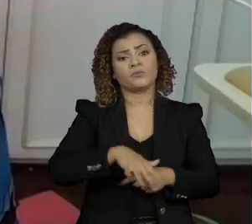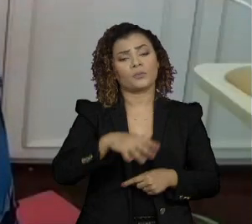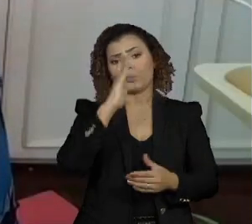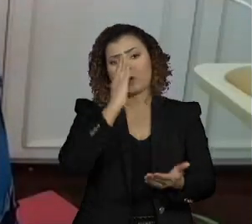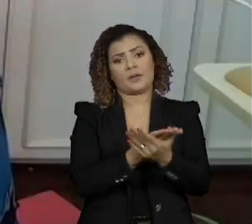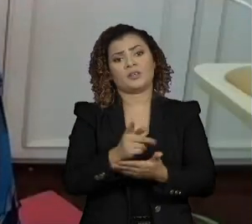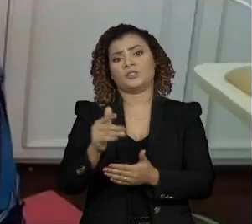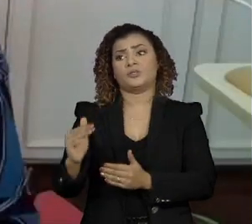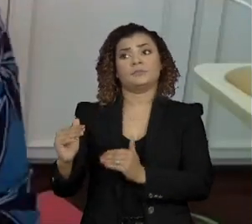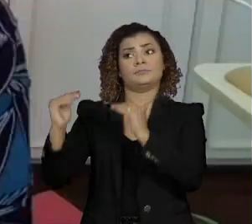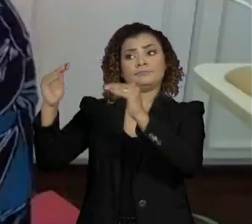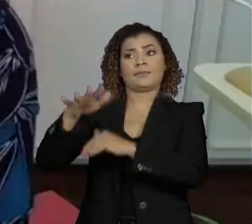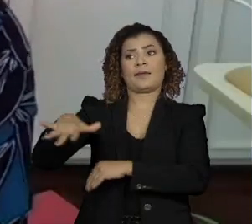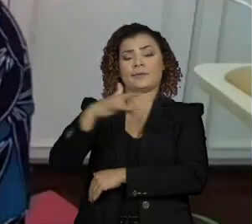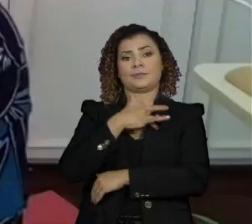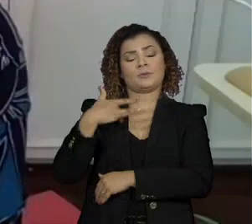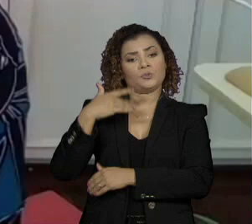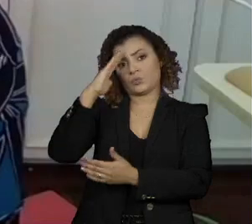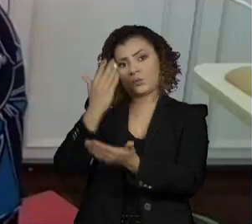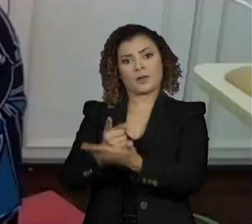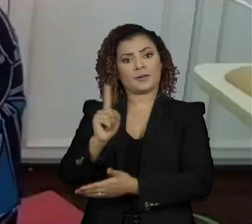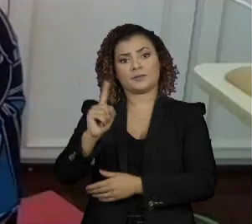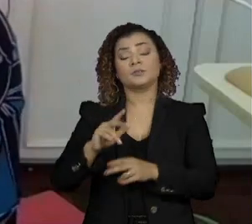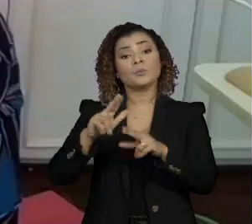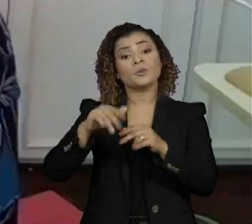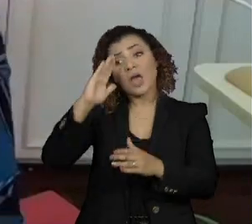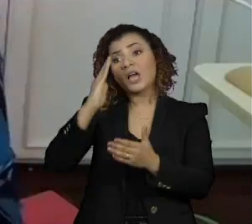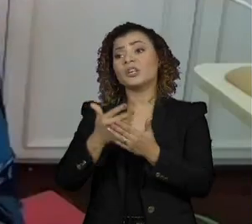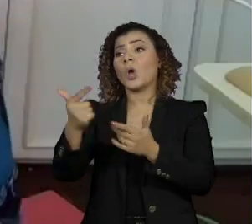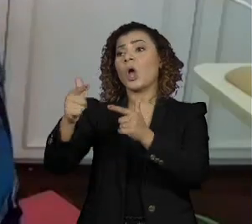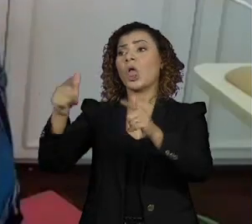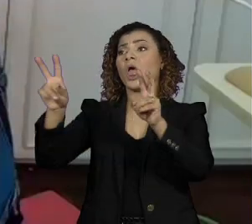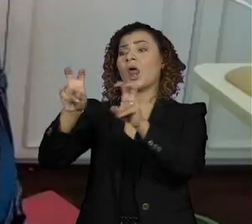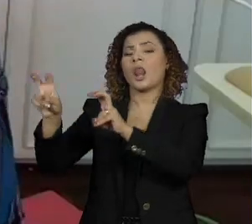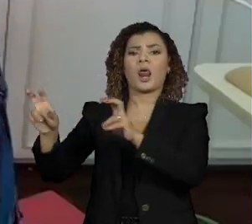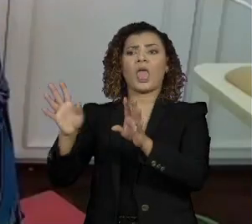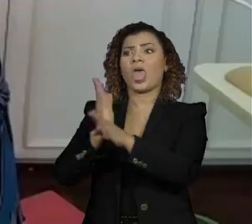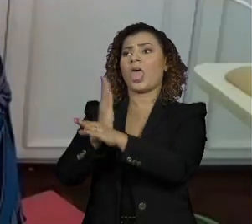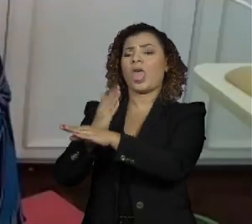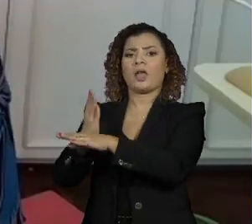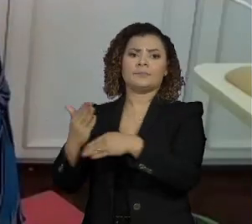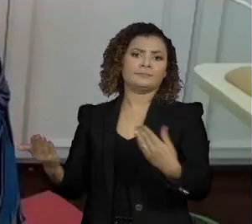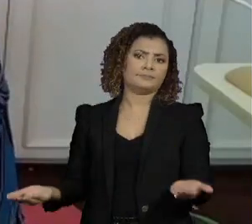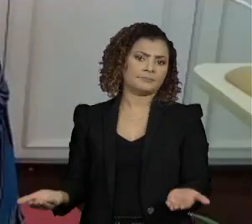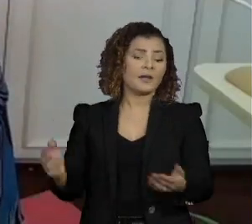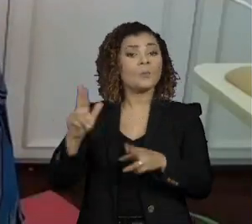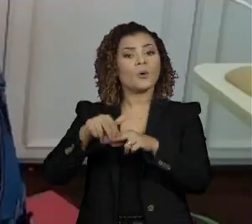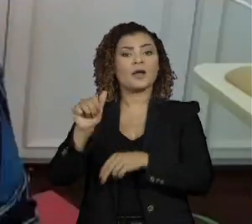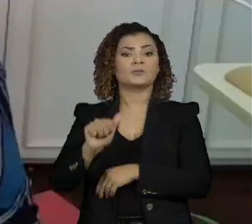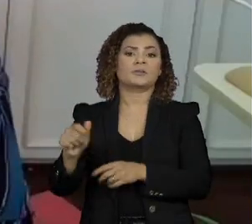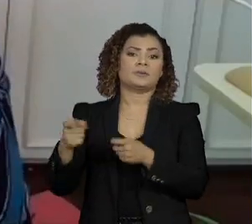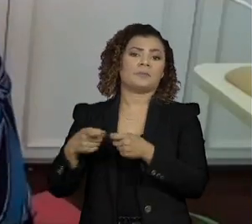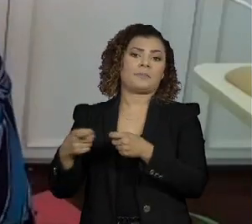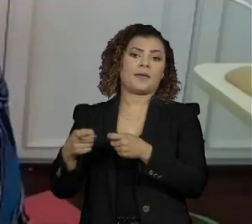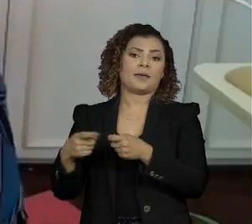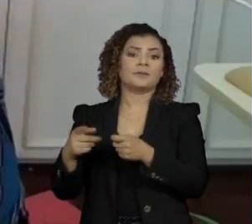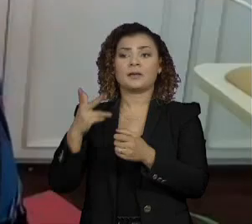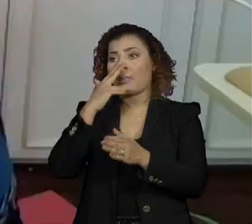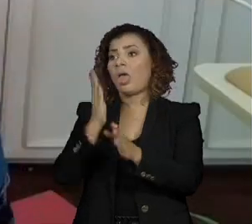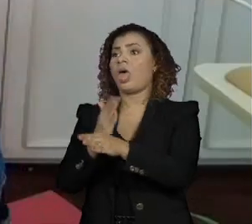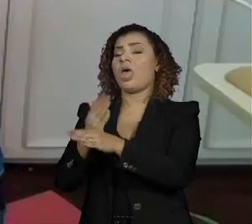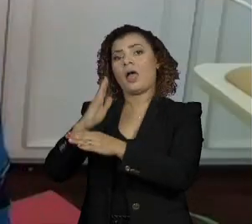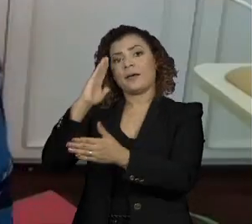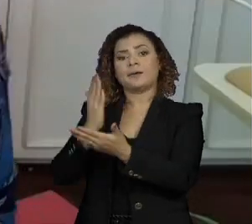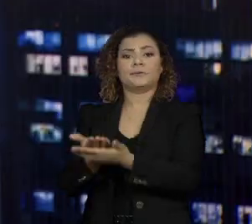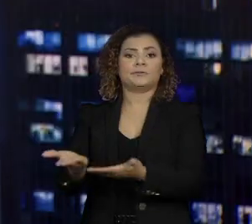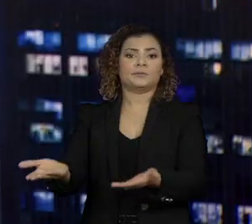suas autoridades sanitárias e acredita em qualquer forma de charlatanismo, inclusive legitimado por algumas associações médicas, que felizmente não é o caso da